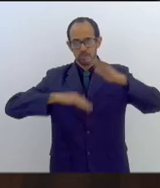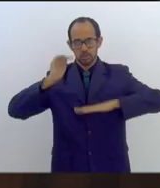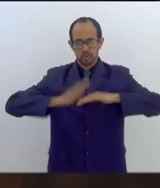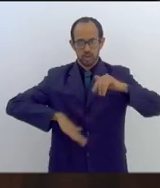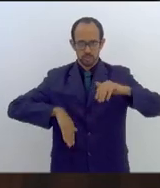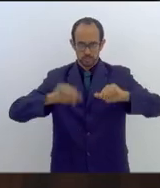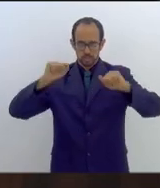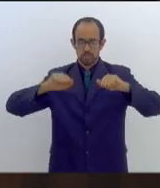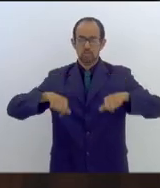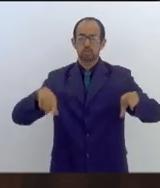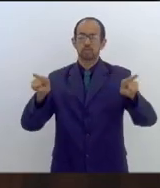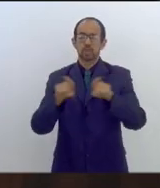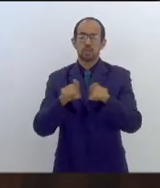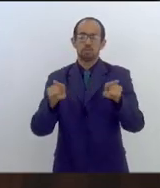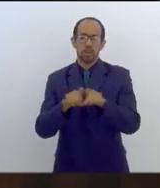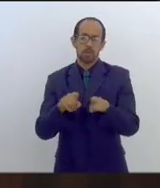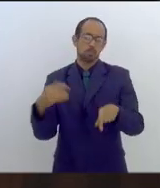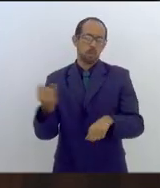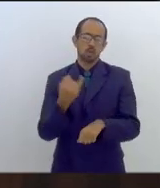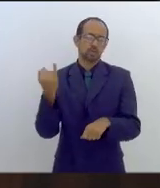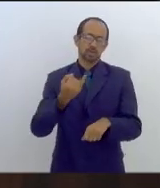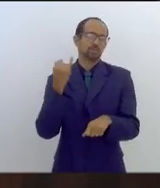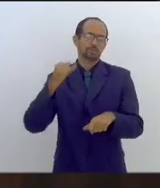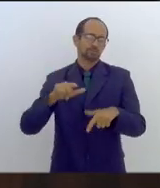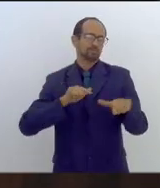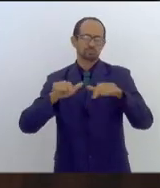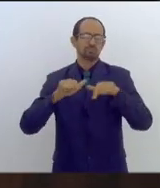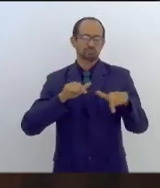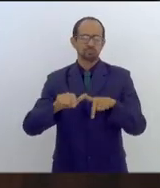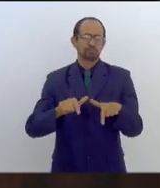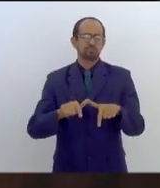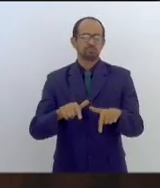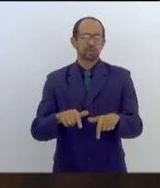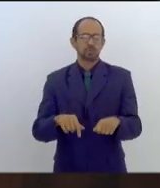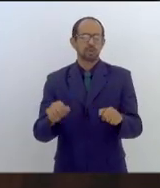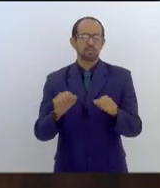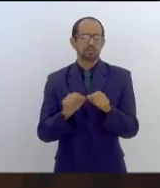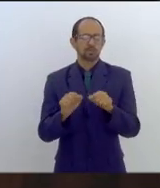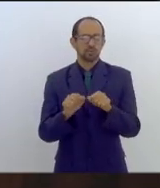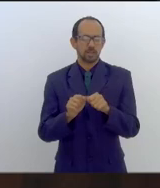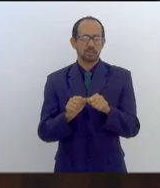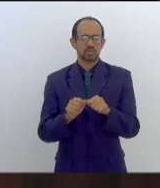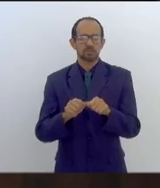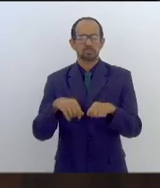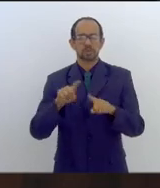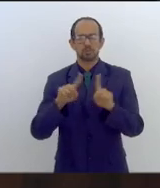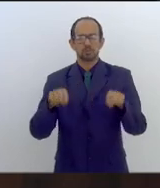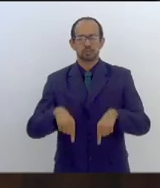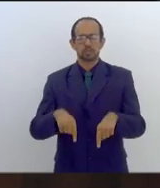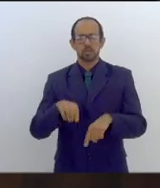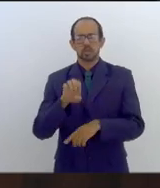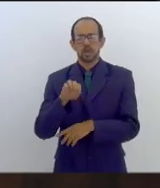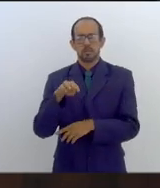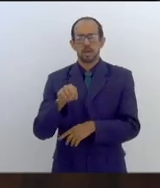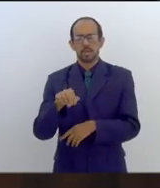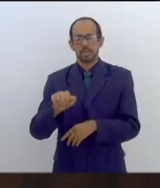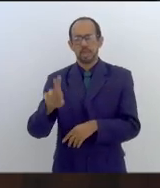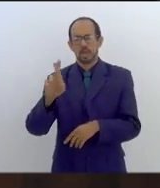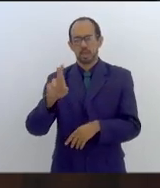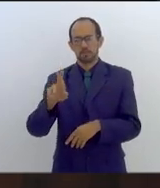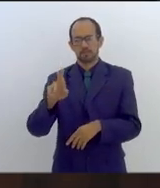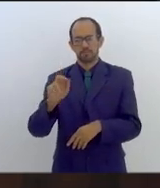pela importância da atividade que é exercida pelos funcionários da Emater,